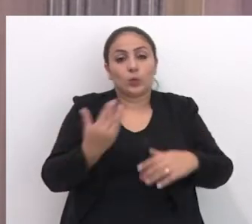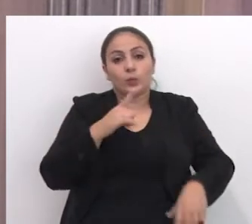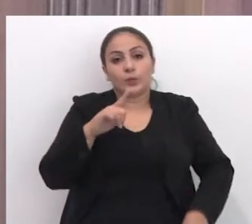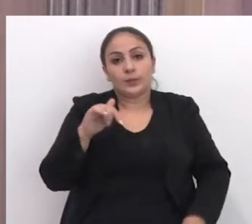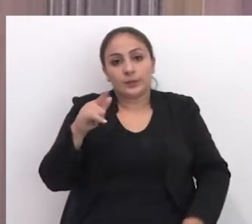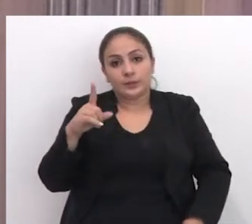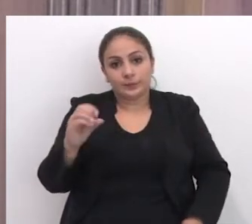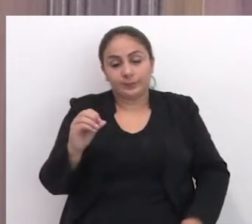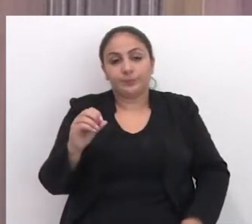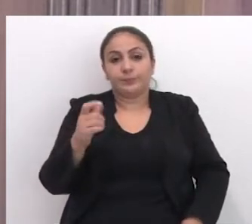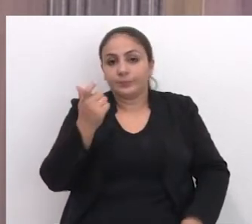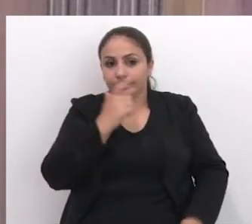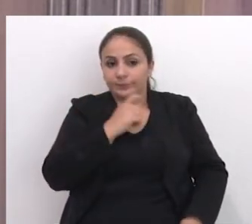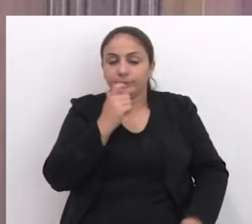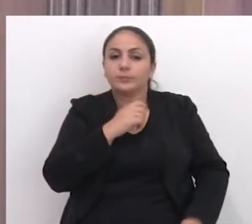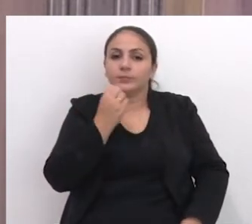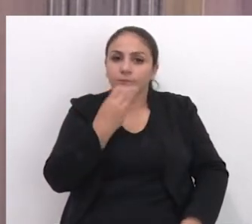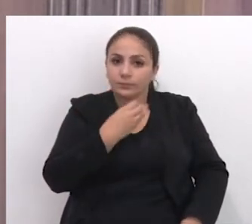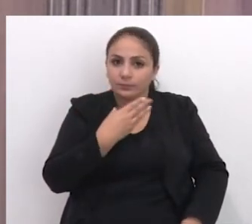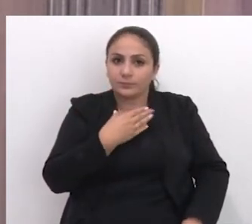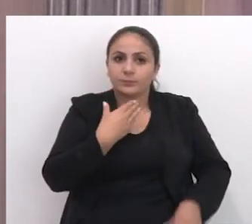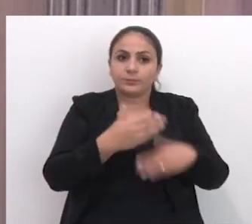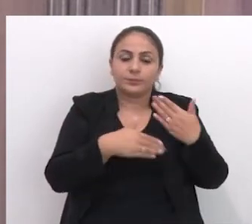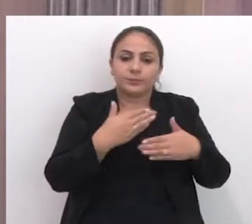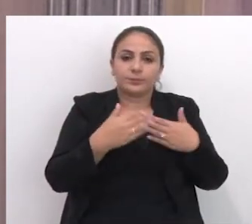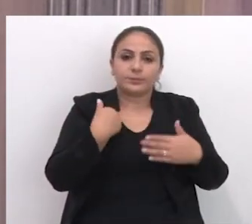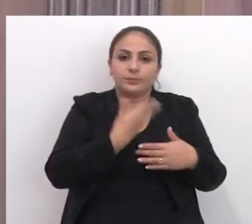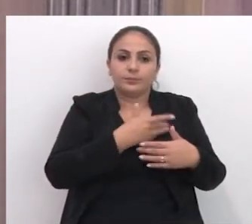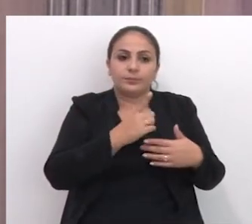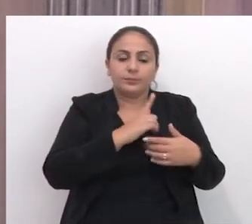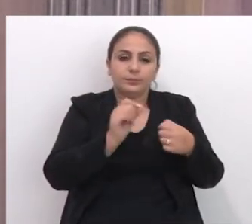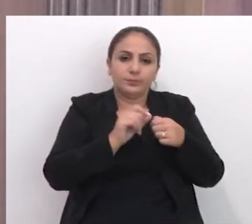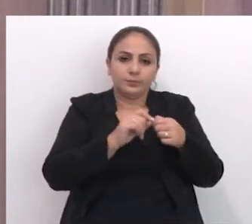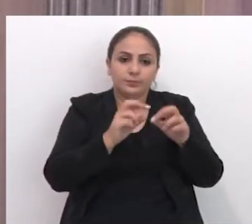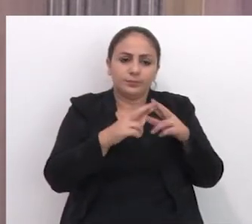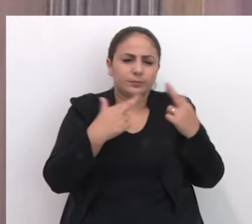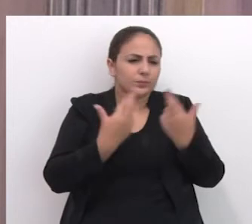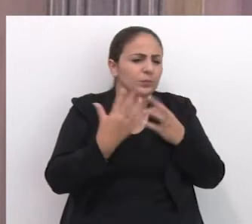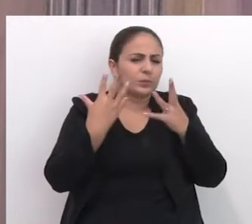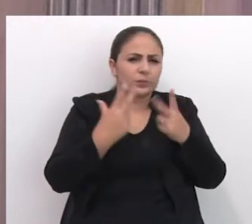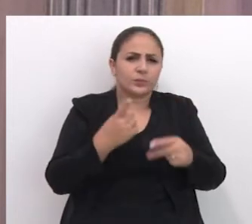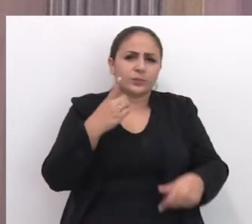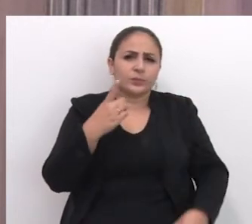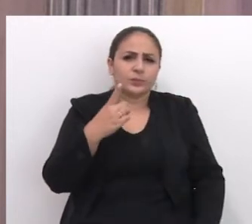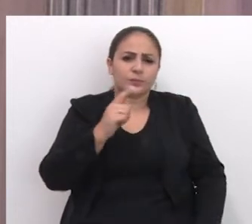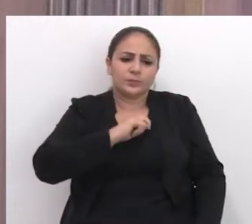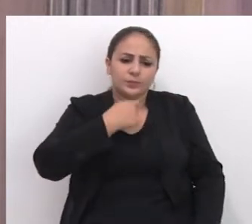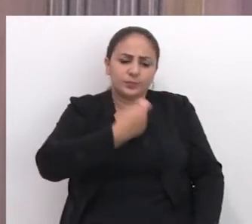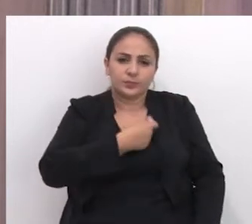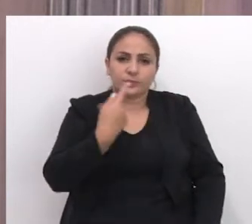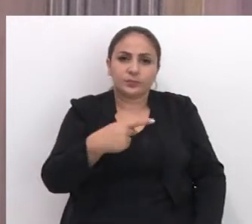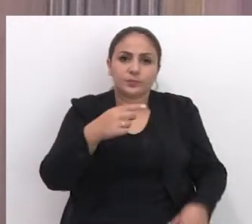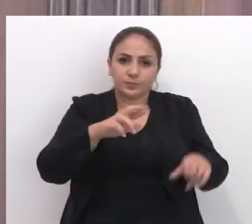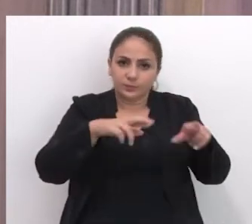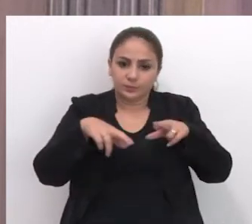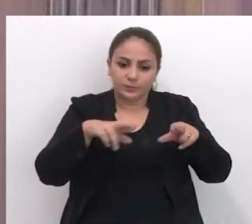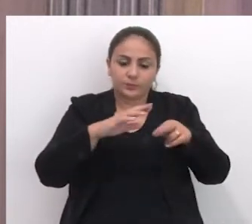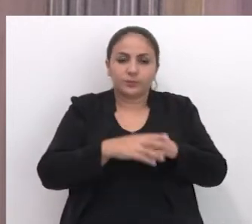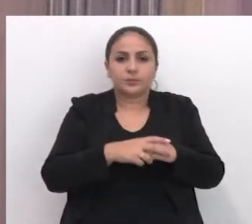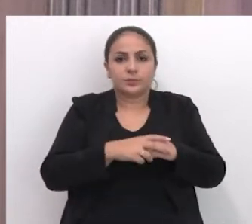novo laudo. Eu acho que foi um caminhamento bom. Reunimos aqui todos os delegados, né, possíveis aqui da